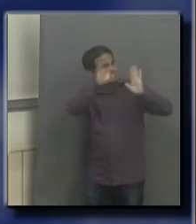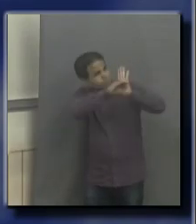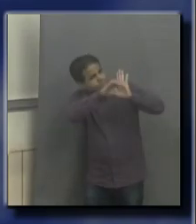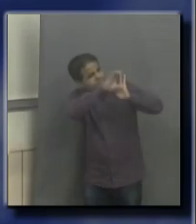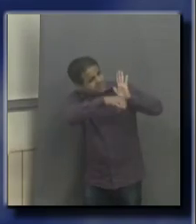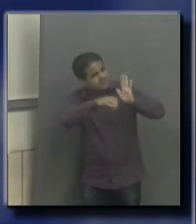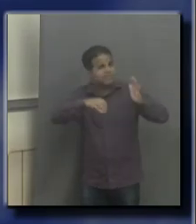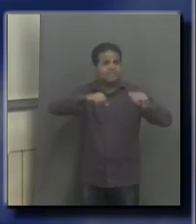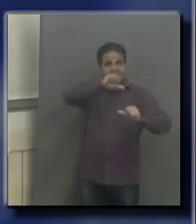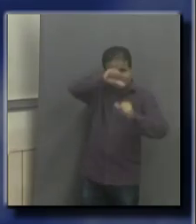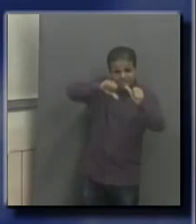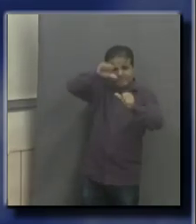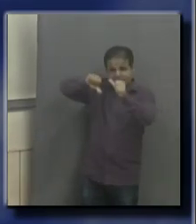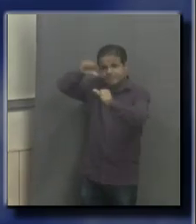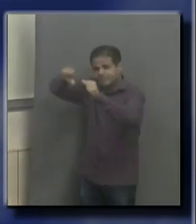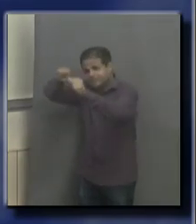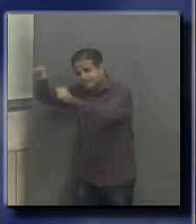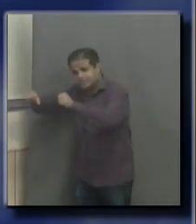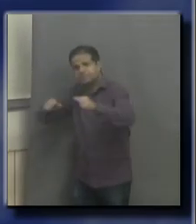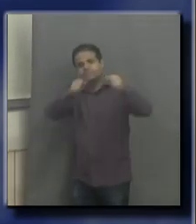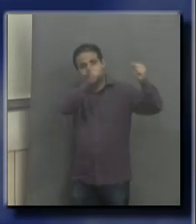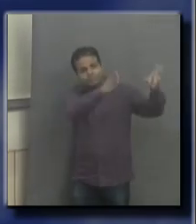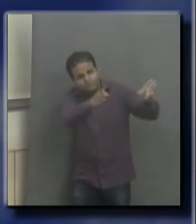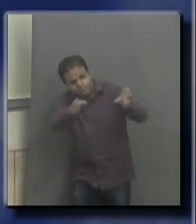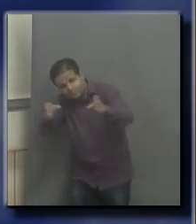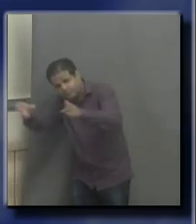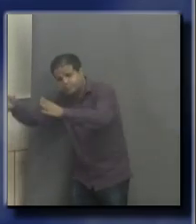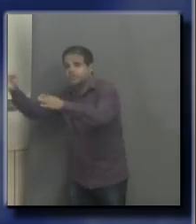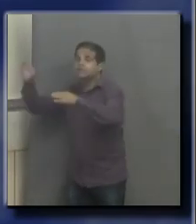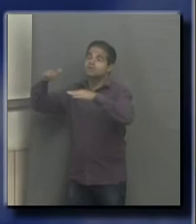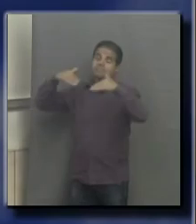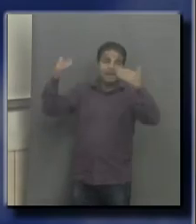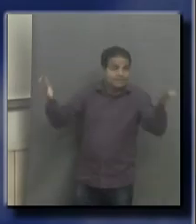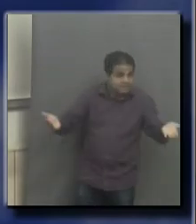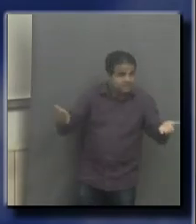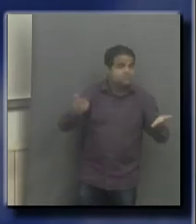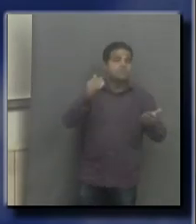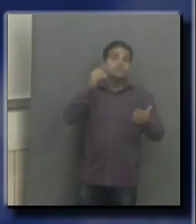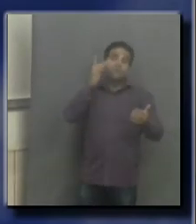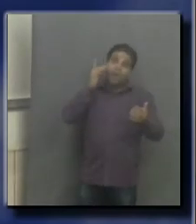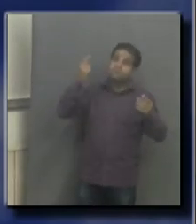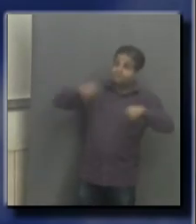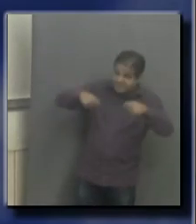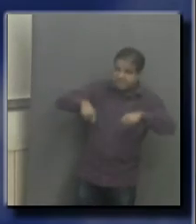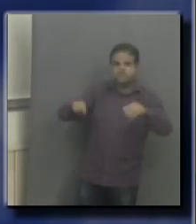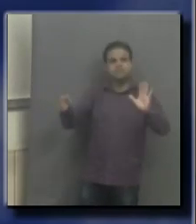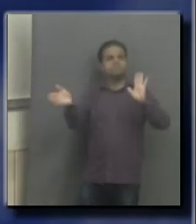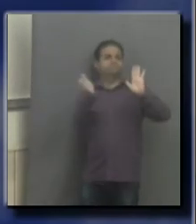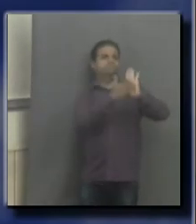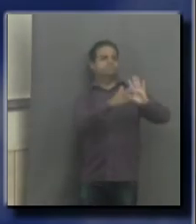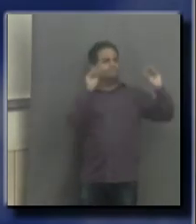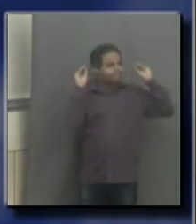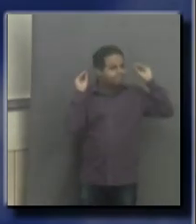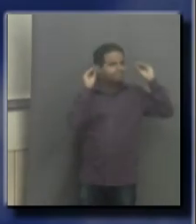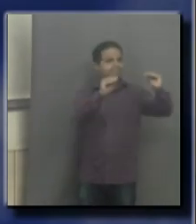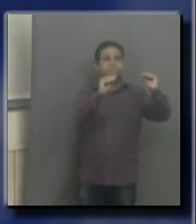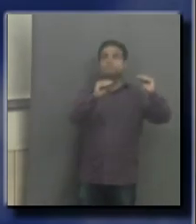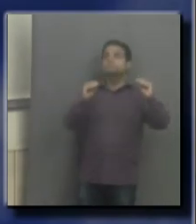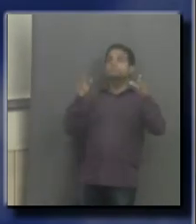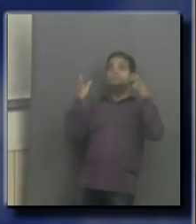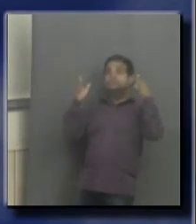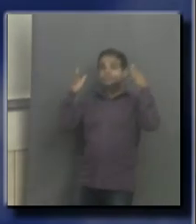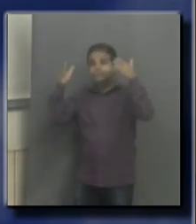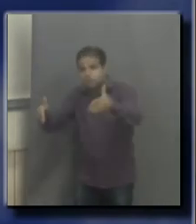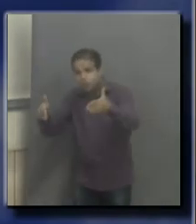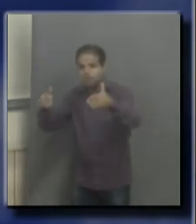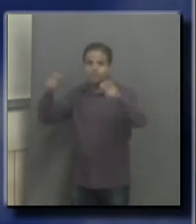muito modificado no decorrer do tempo, mas, enfim, acho que é preciso estabelecer não só a reta de chegada